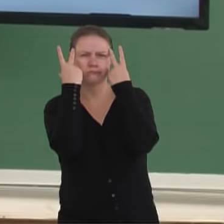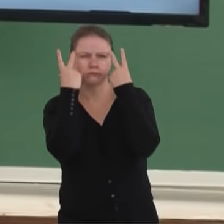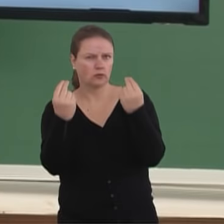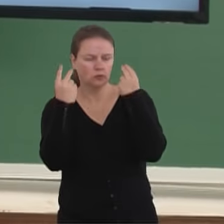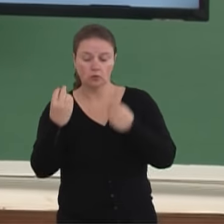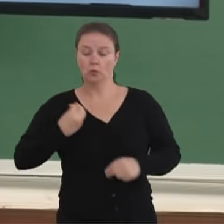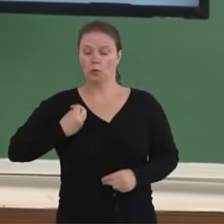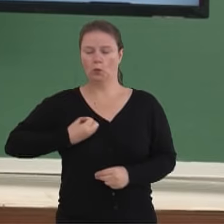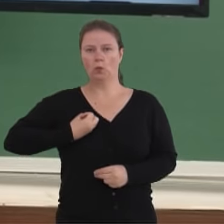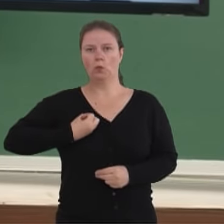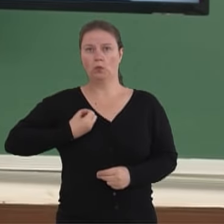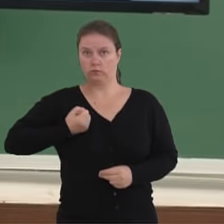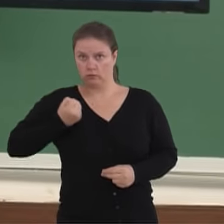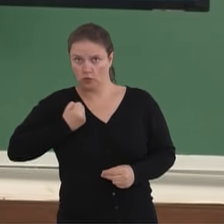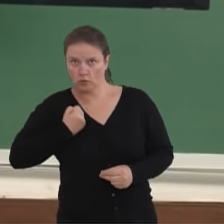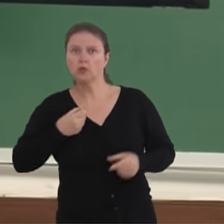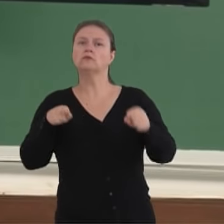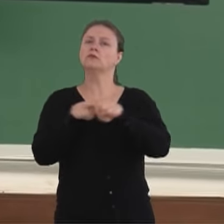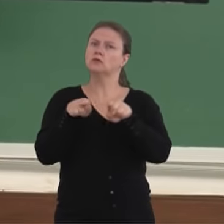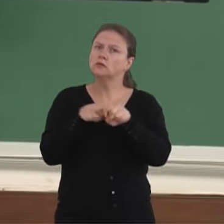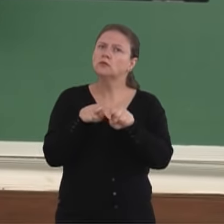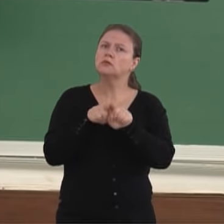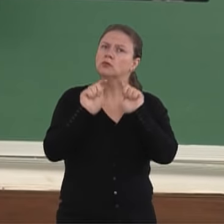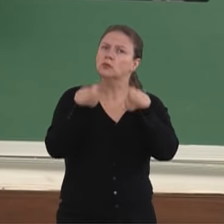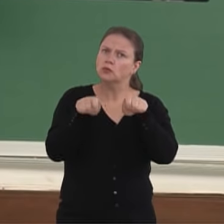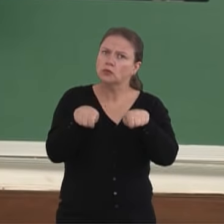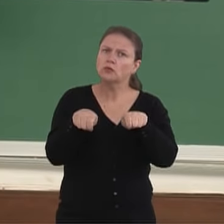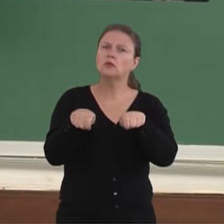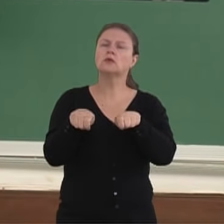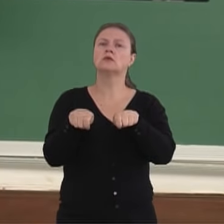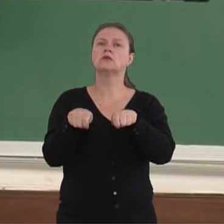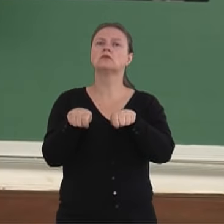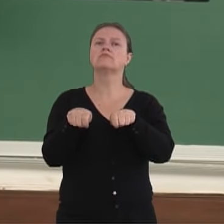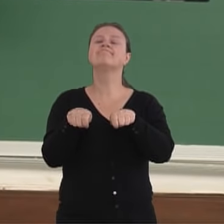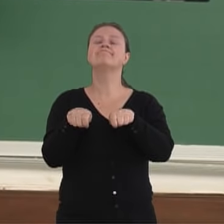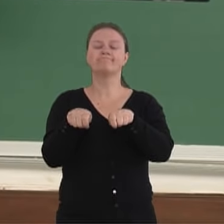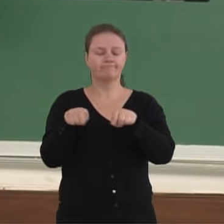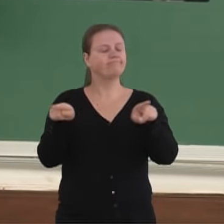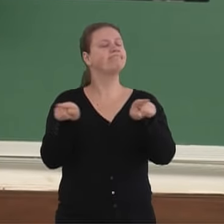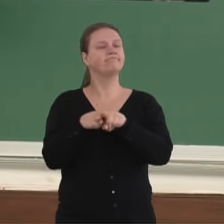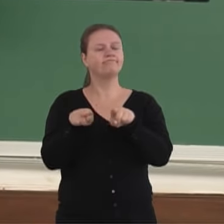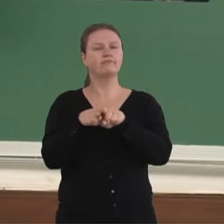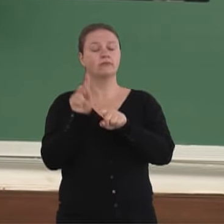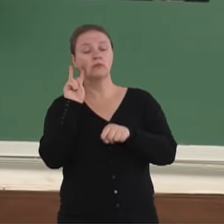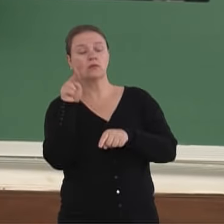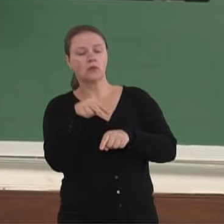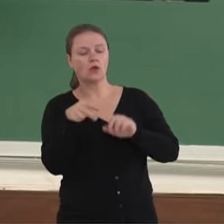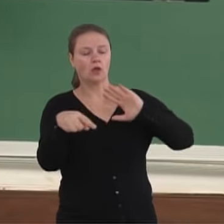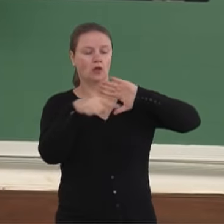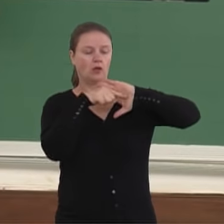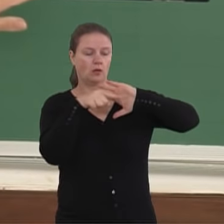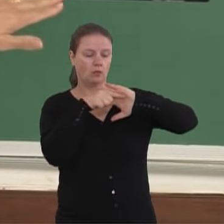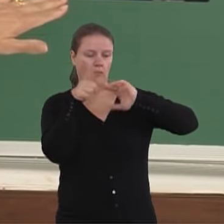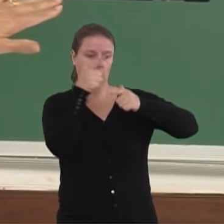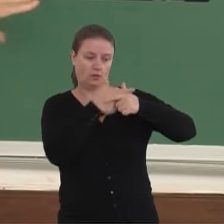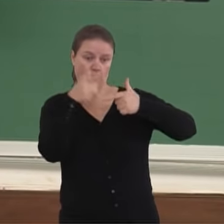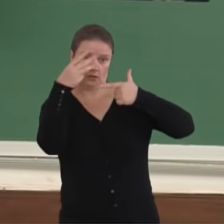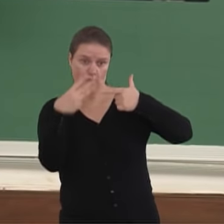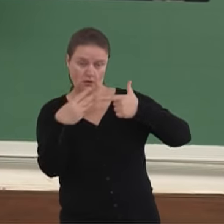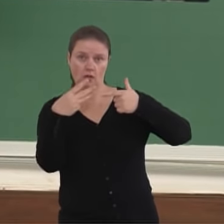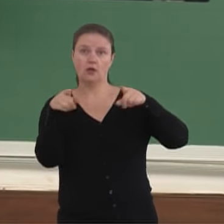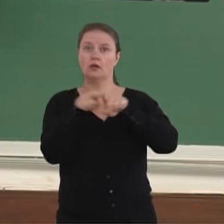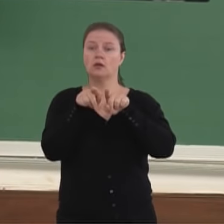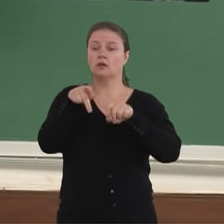os números racionais, inclusive os números irracionais, né? Que dá pra gente ver, menos raiz de 3 e o